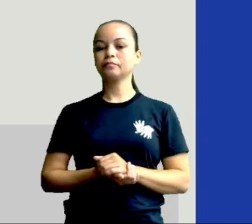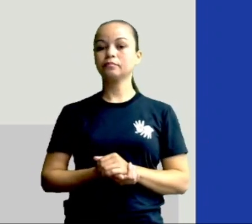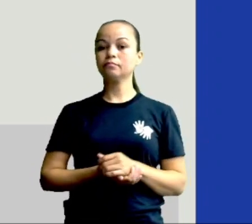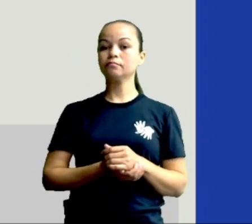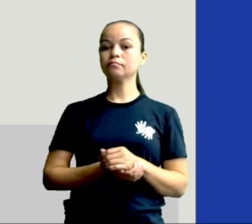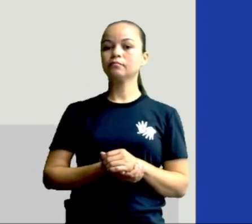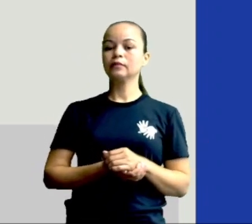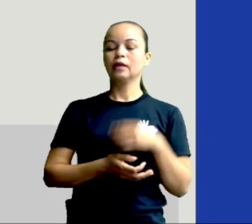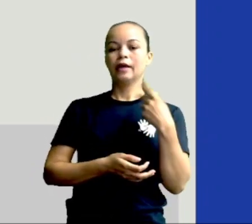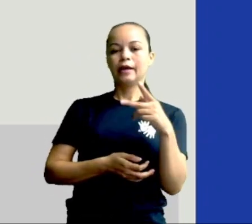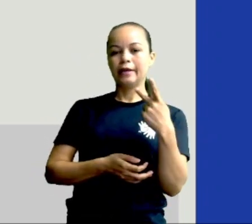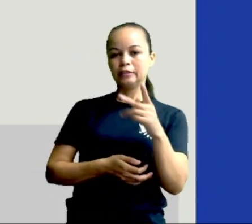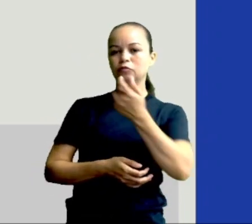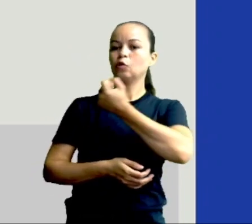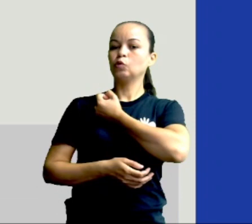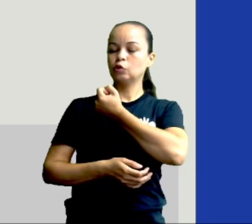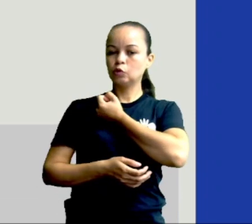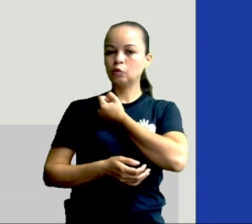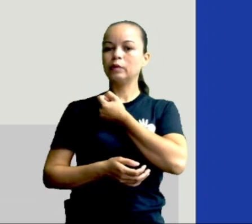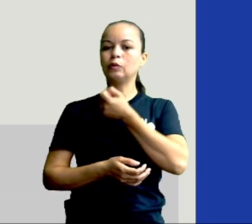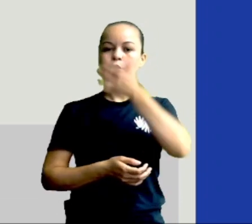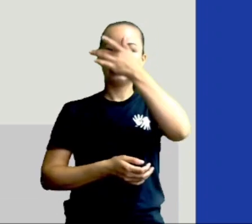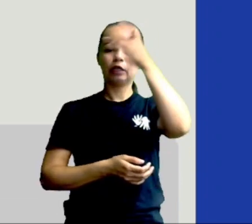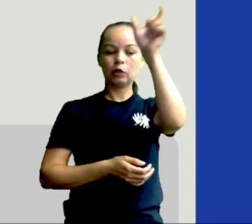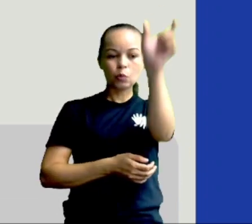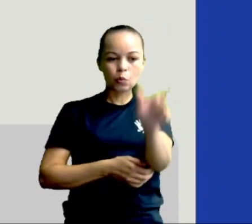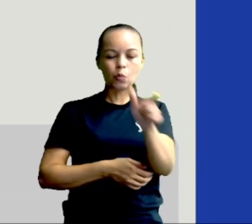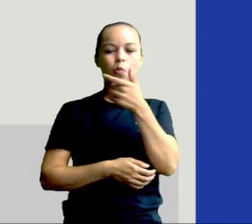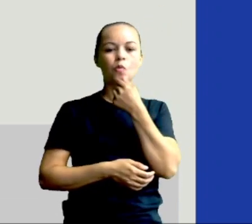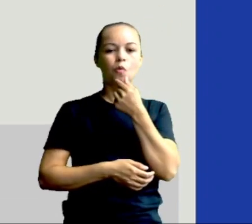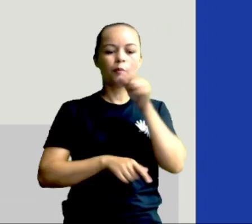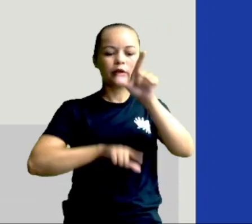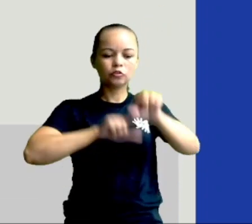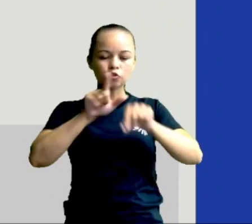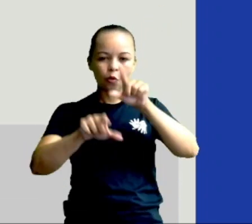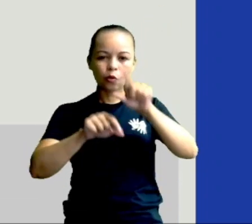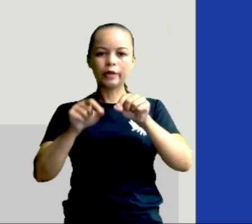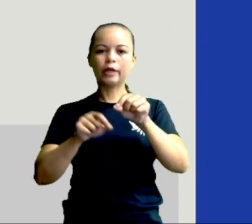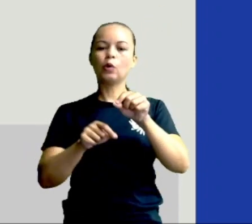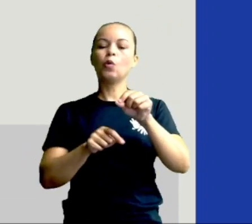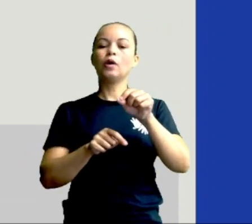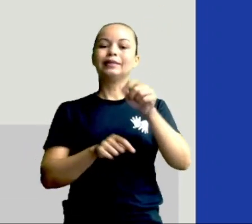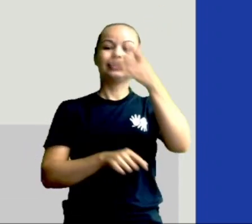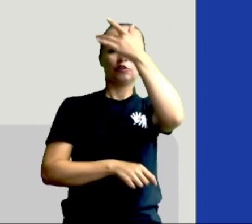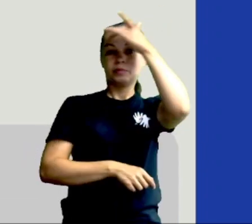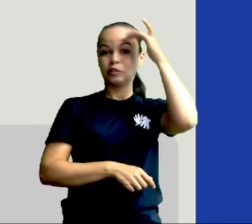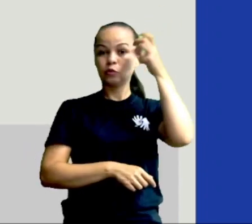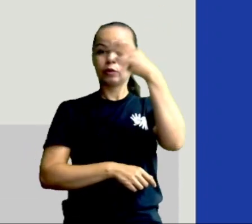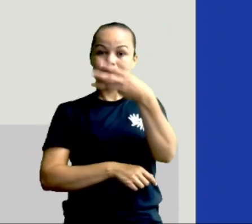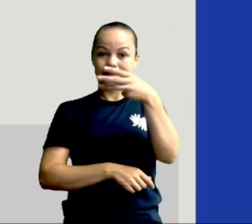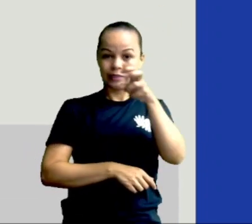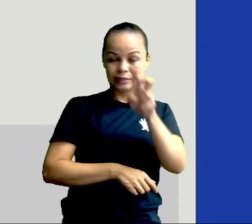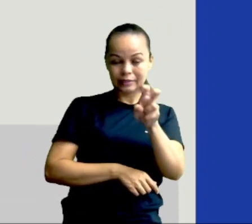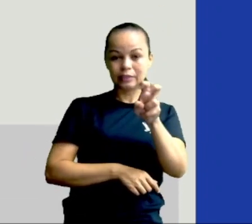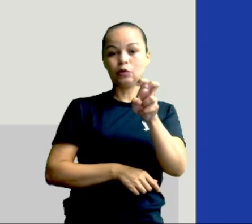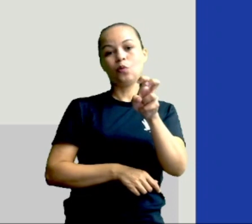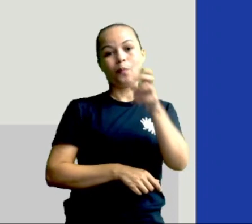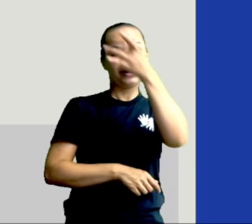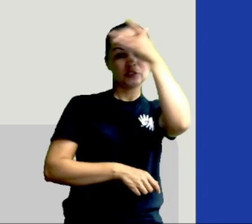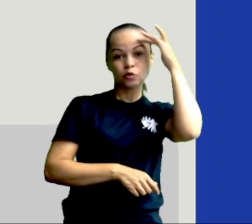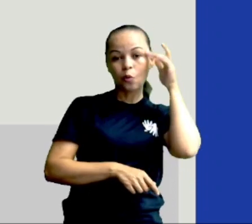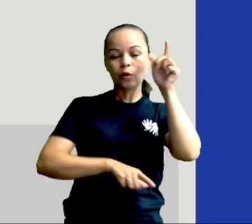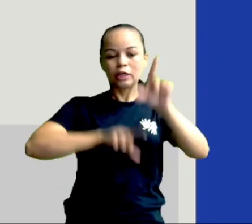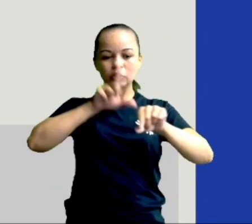os tamanhos que ele selecionou, né, dos 35 clientes que fizeram as compras na loja lá